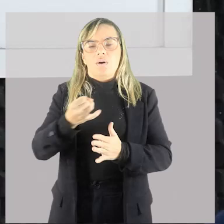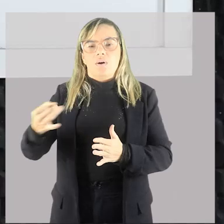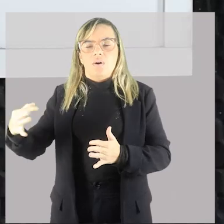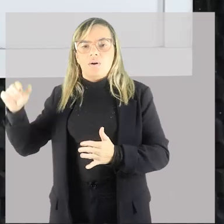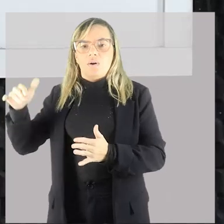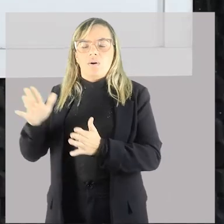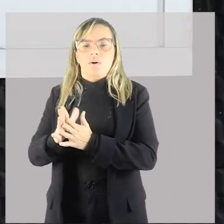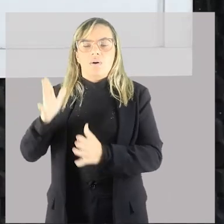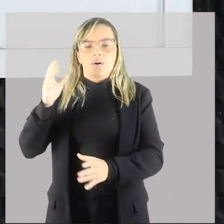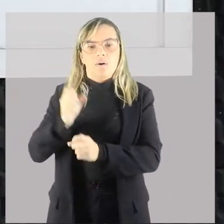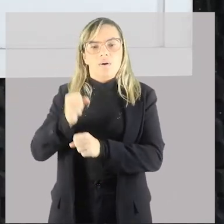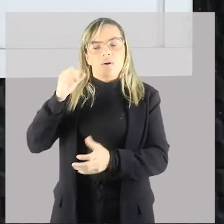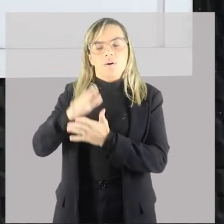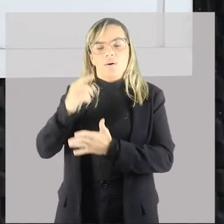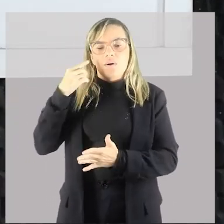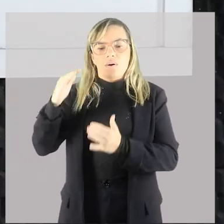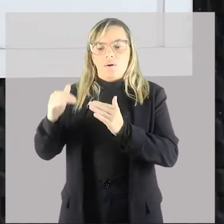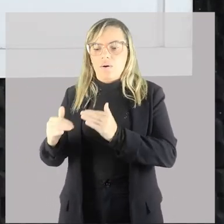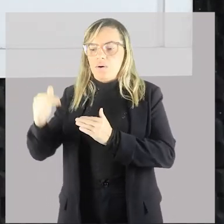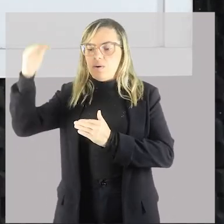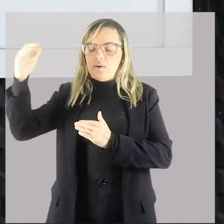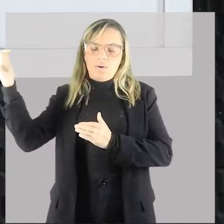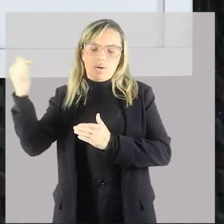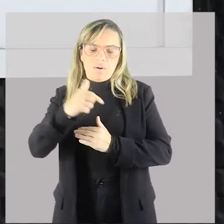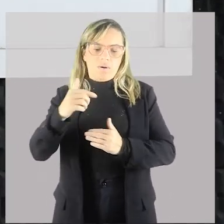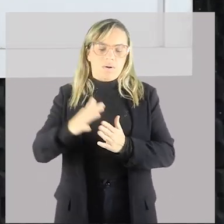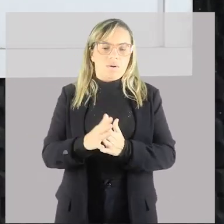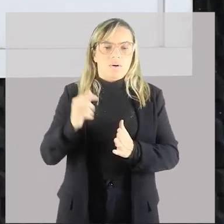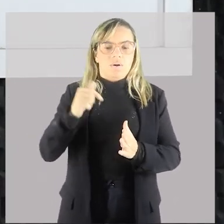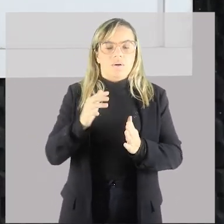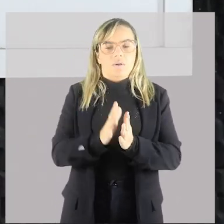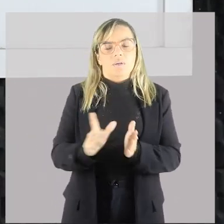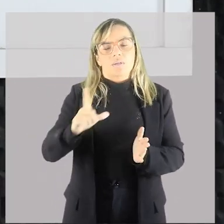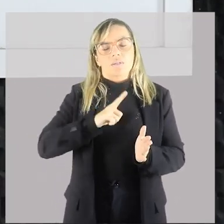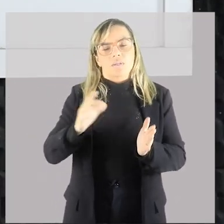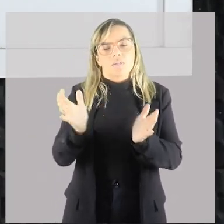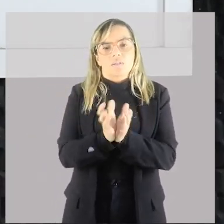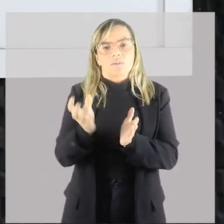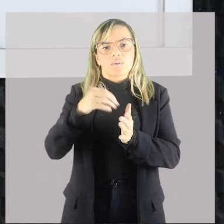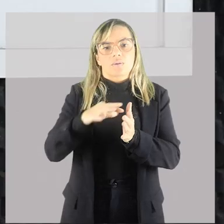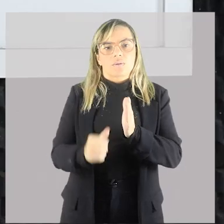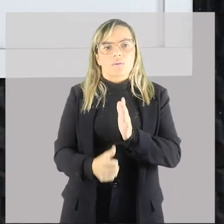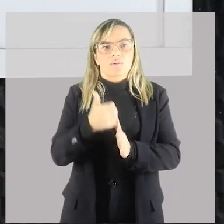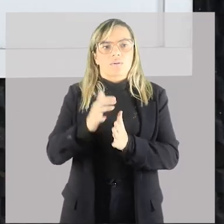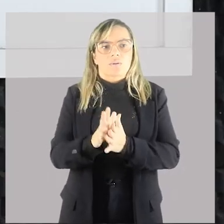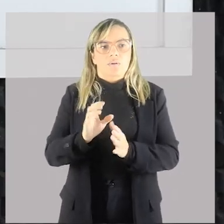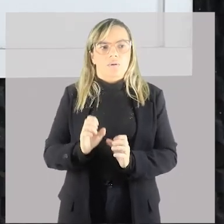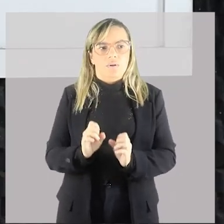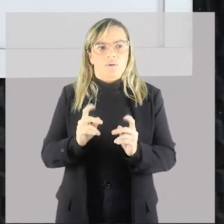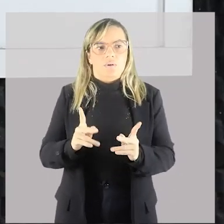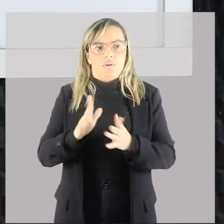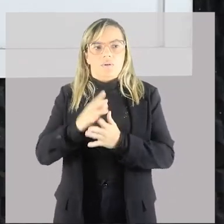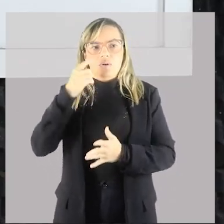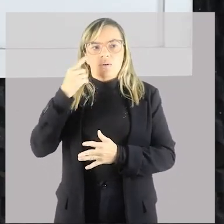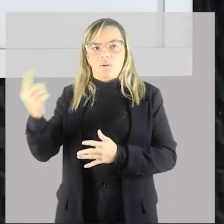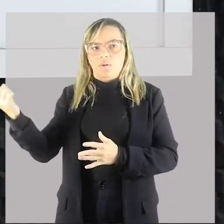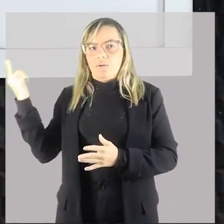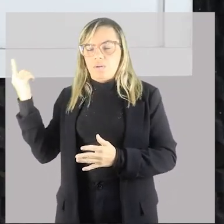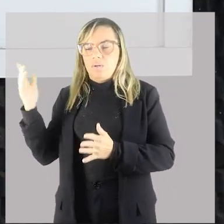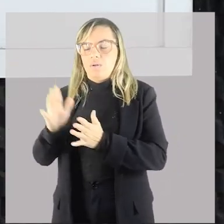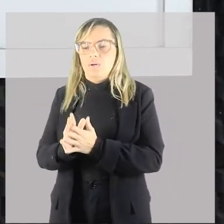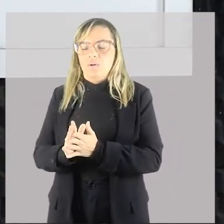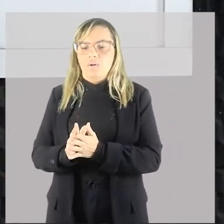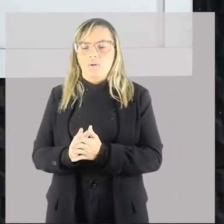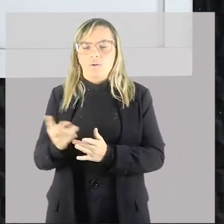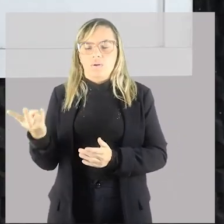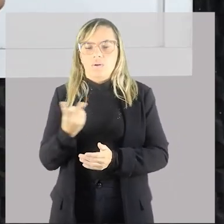elementos para formar o grupo maior do que os elementos que compõem o grupo, certo? Beleza, tanto a combinação quanto o